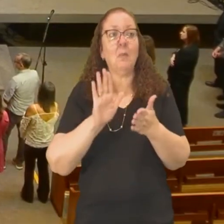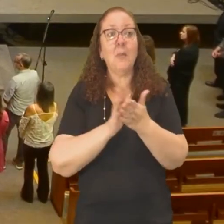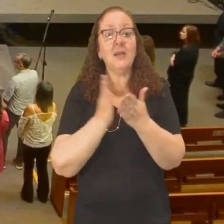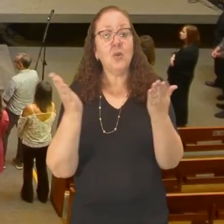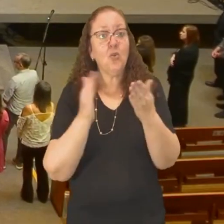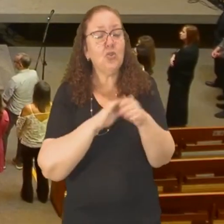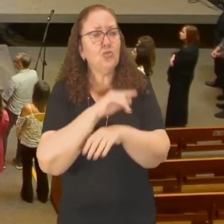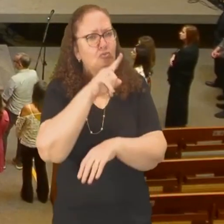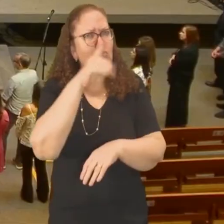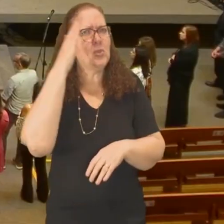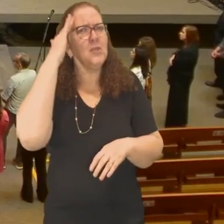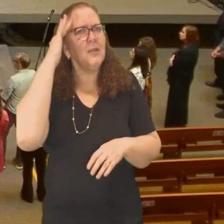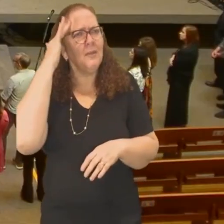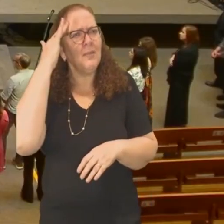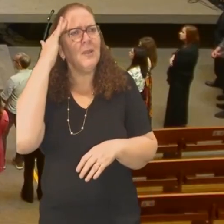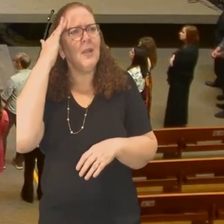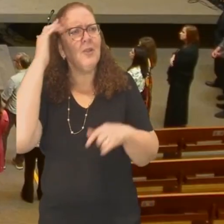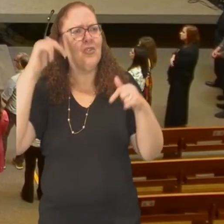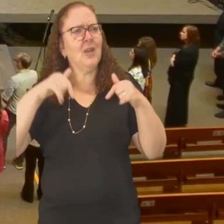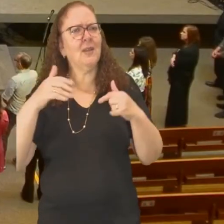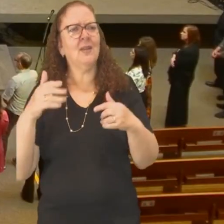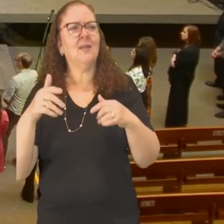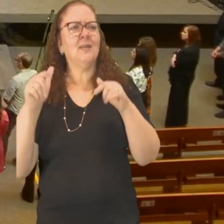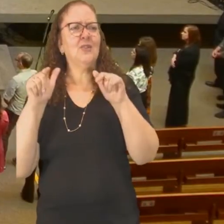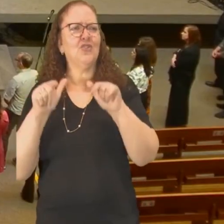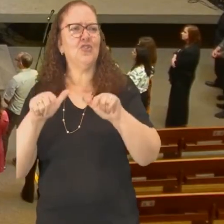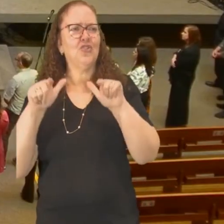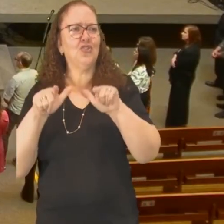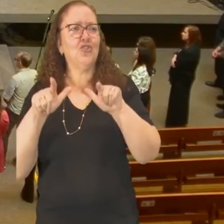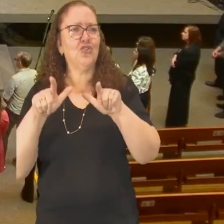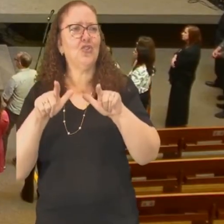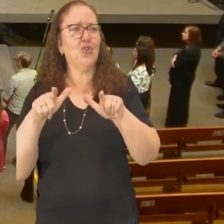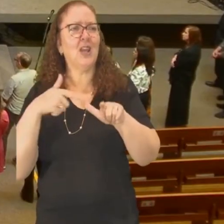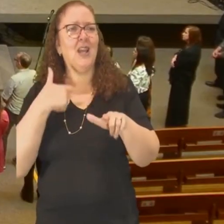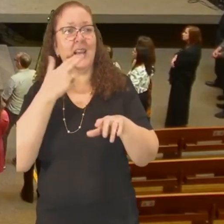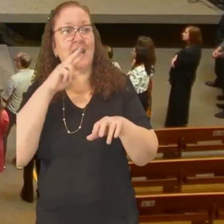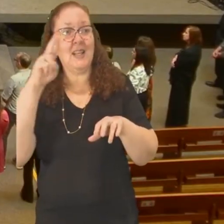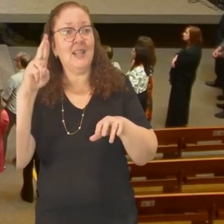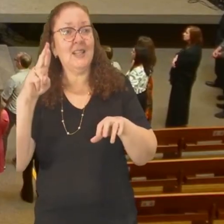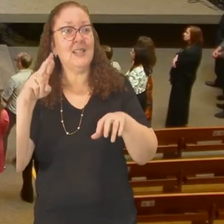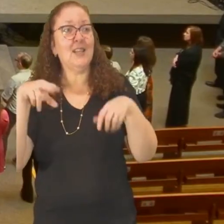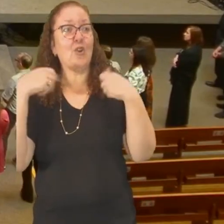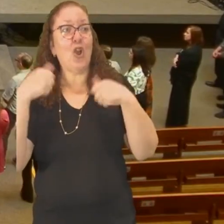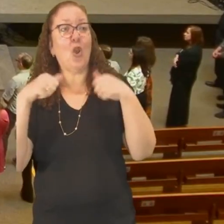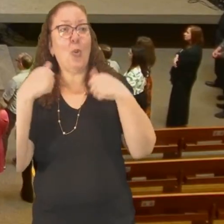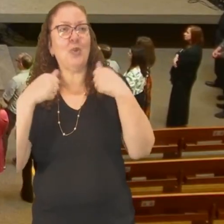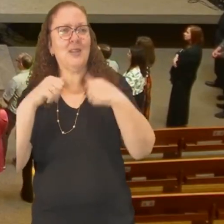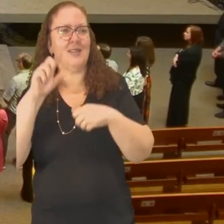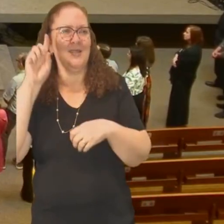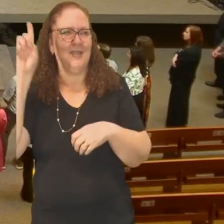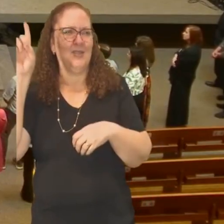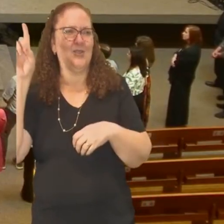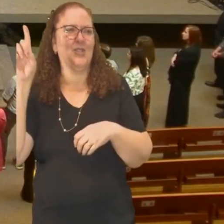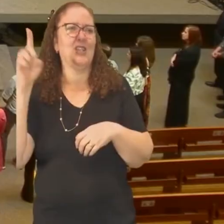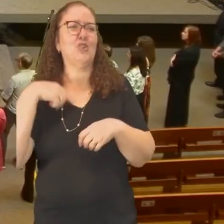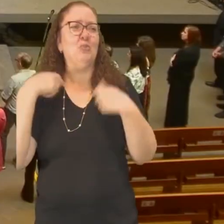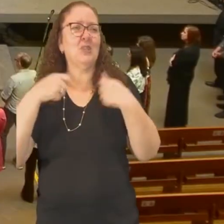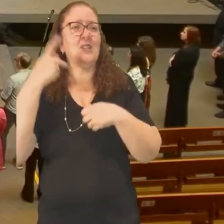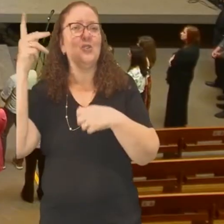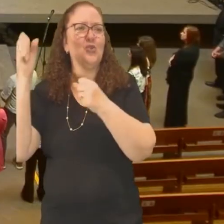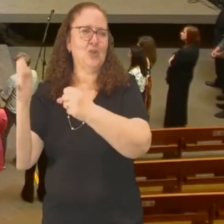noite reconhece, aqui neste lugar de adoração: ah, Senhor, eu preciso da Tua presença, ah, Senhor, eu preciso do Teu